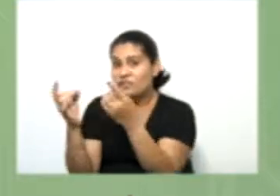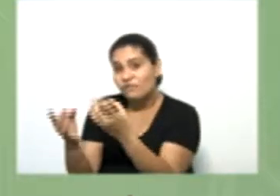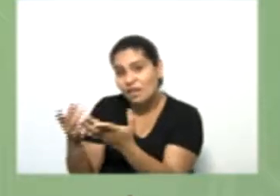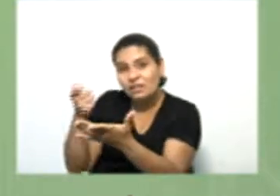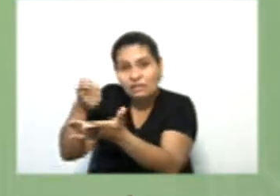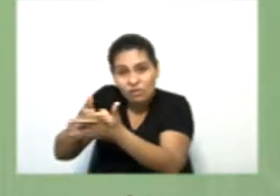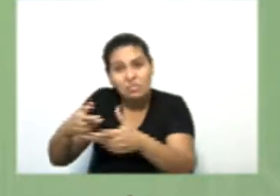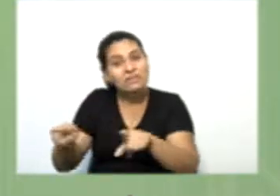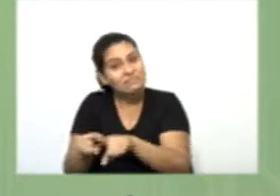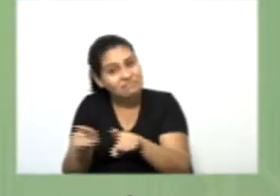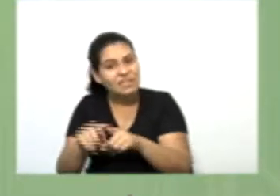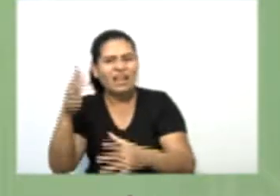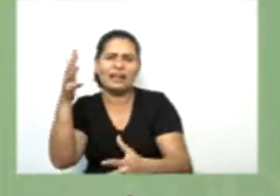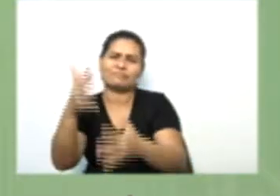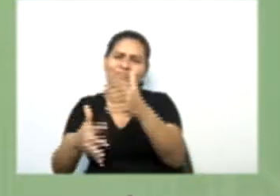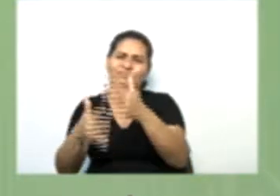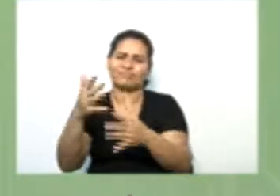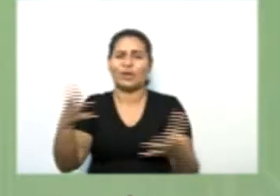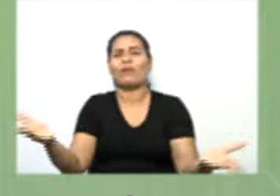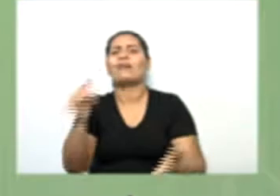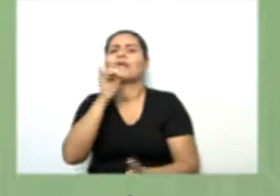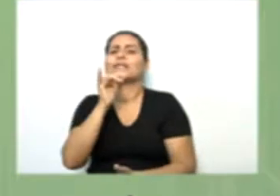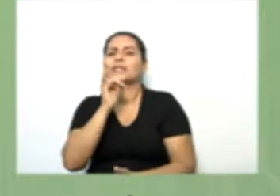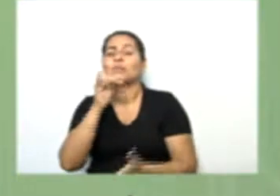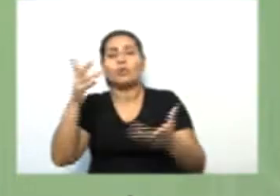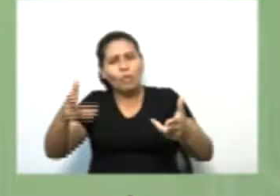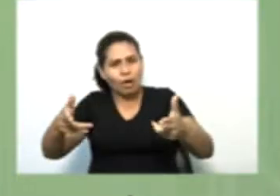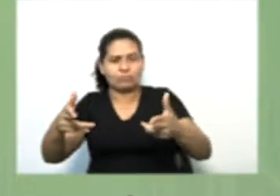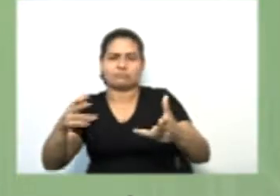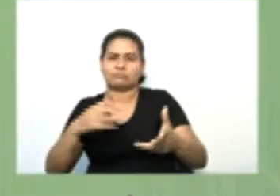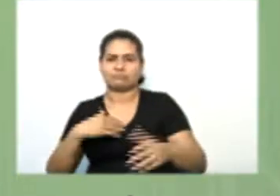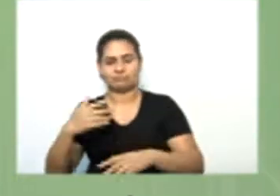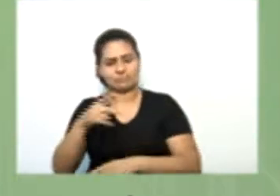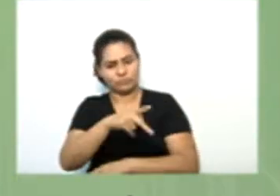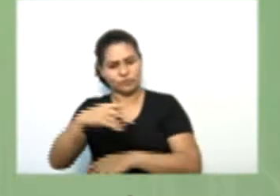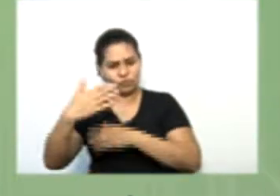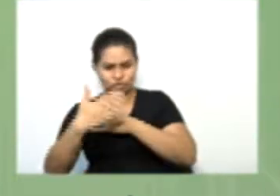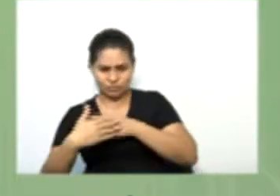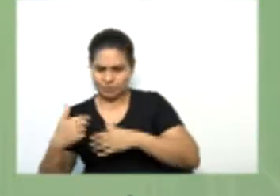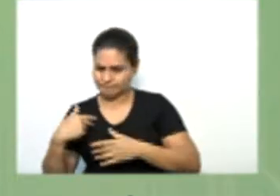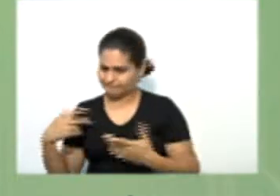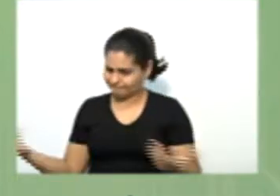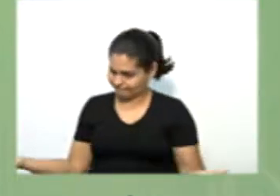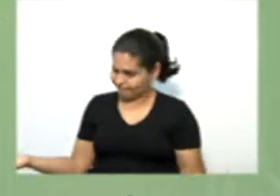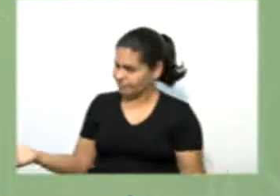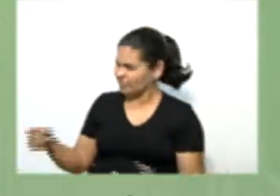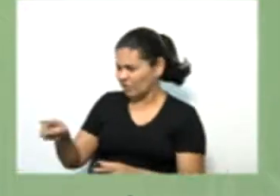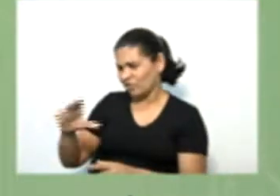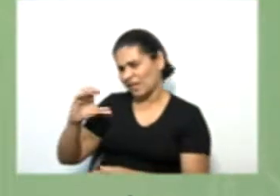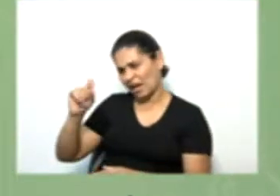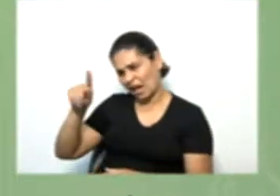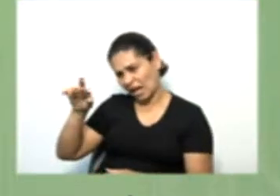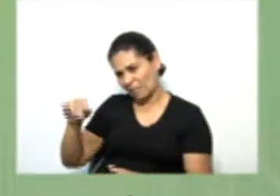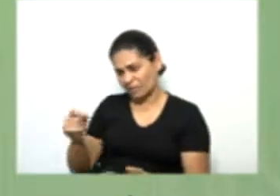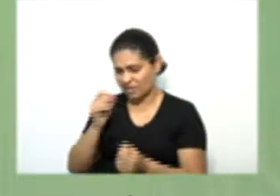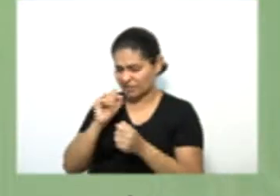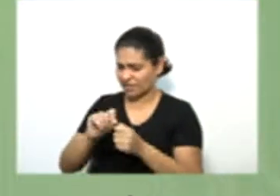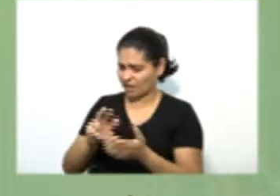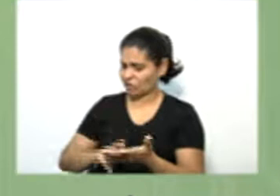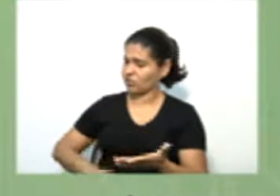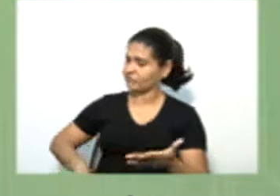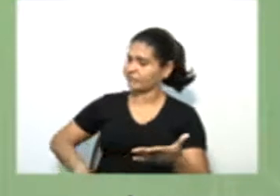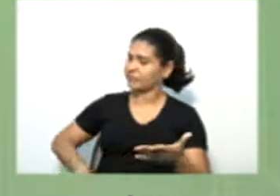Com certeza, não é? Então, olha só esse exemplo. O mesmo exemplo, então. O professor Gilberto chega para mim e fala assim, né? Ô, Clébio, você fez esse relatório